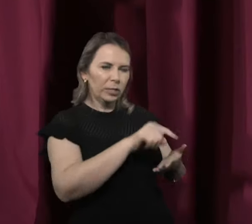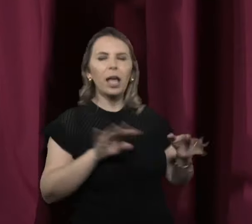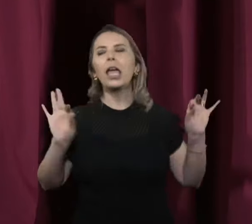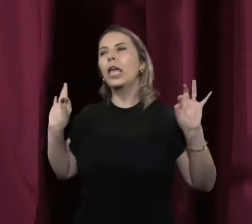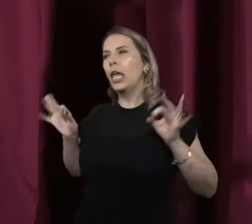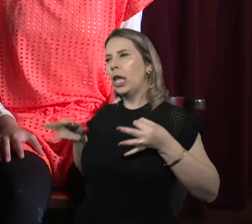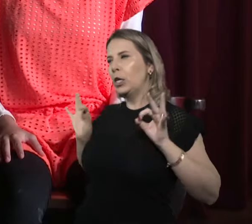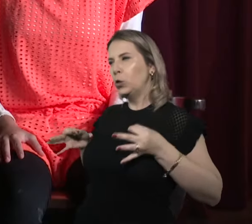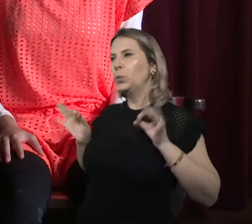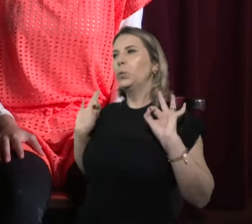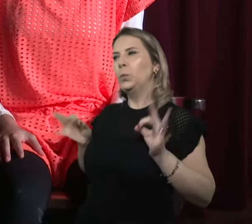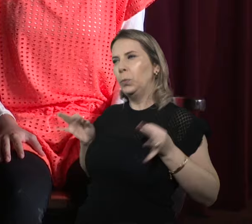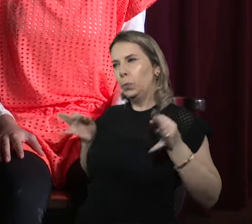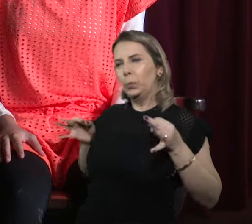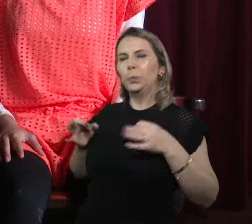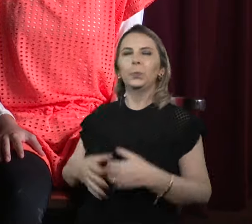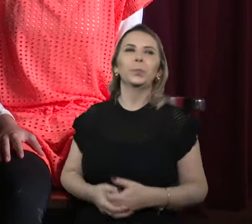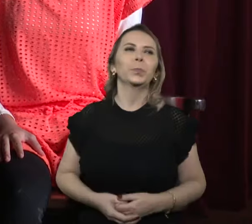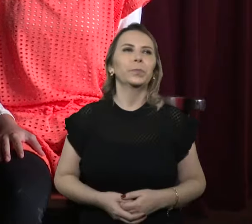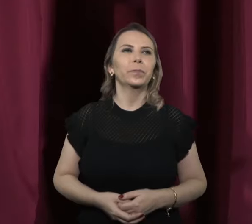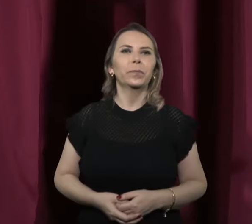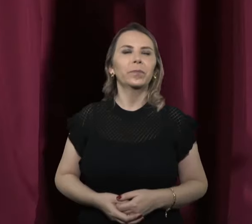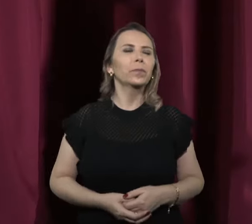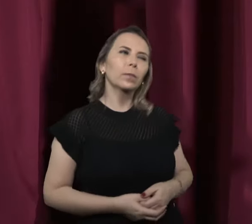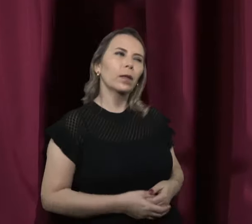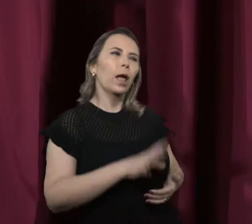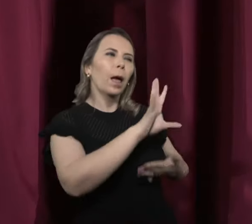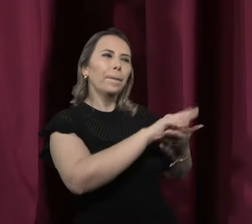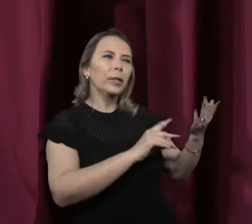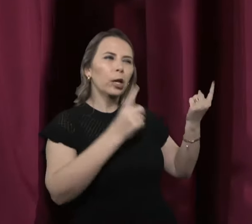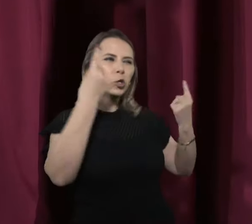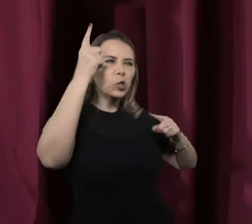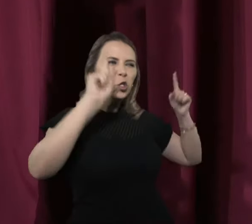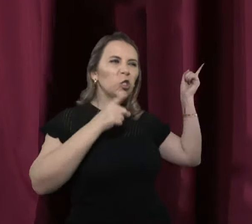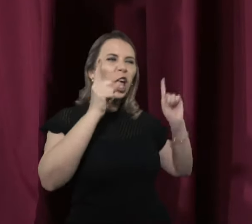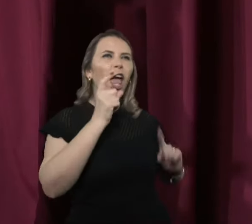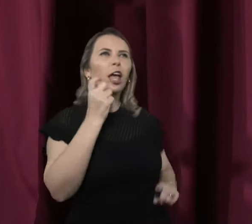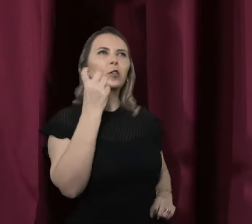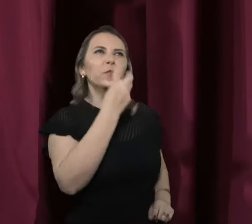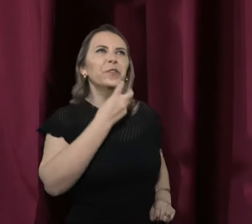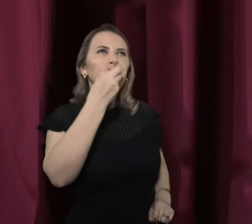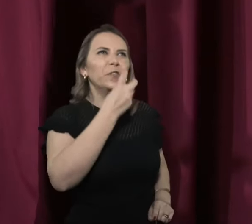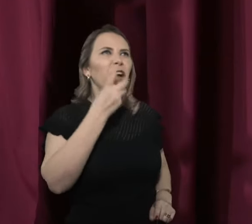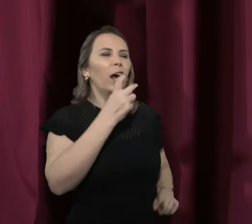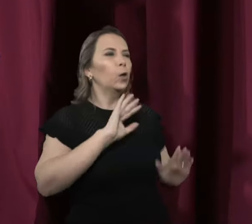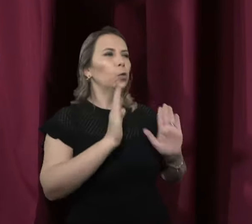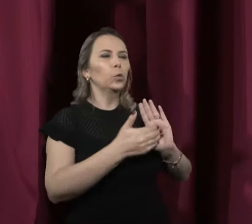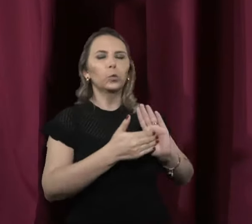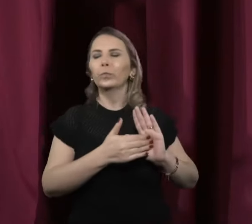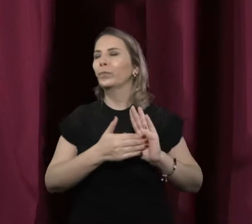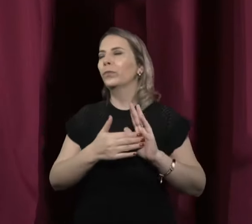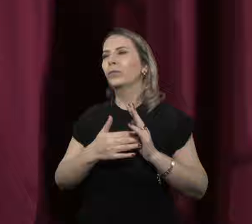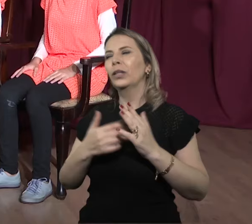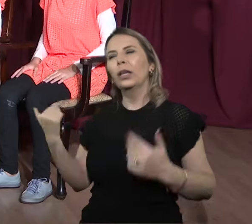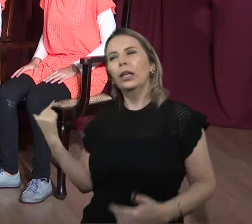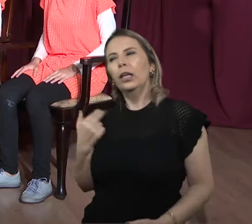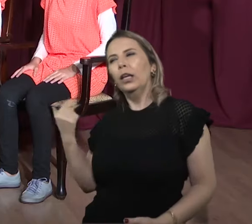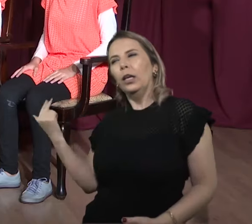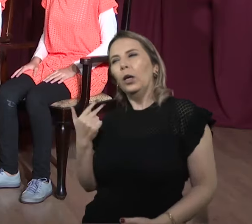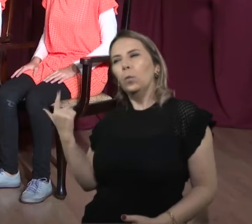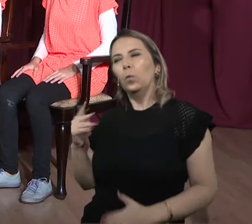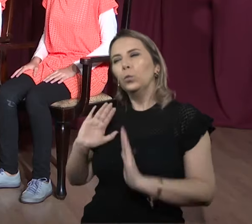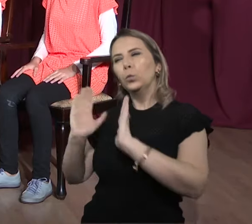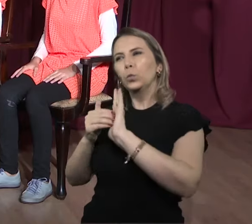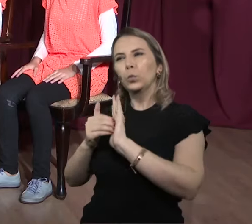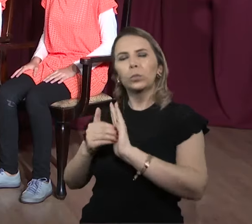imitando, é isso? Isso, isso mesmo. E ela te imita gesto, fala ou tudo junto? Tudo